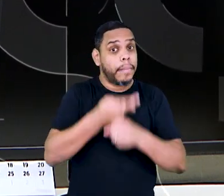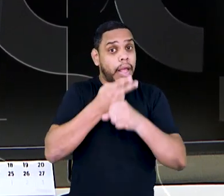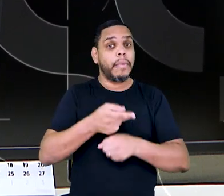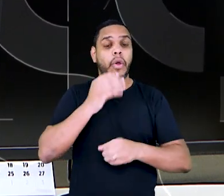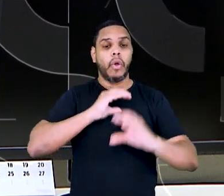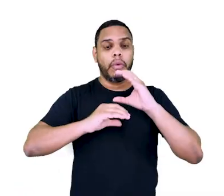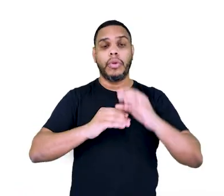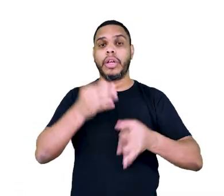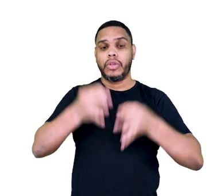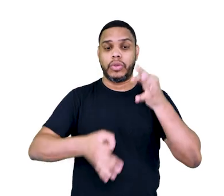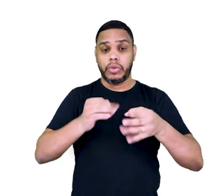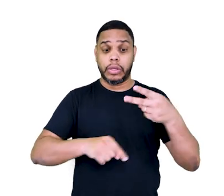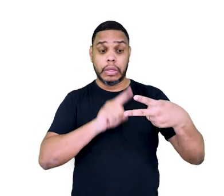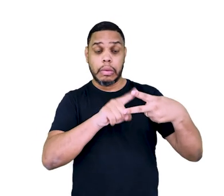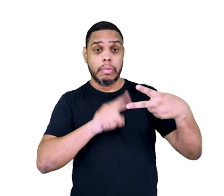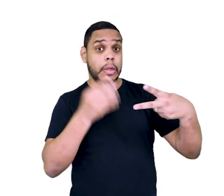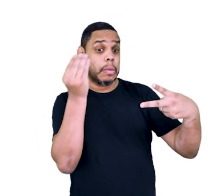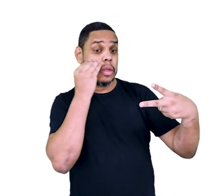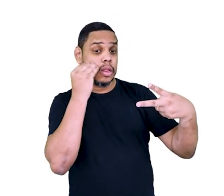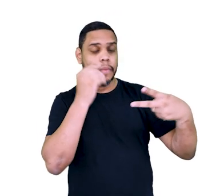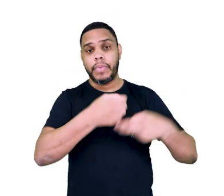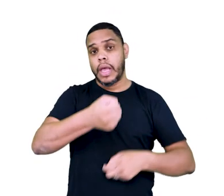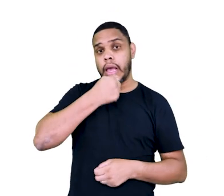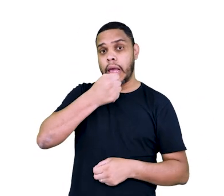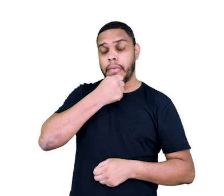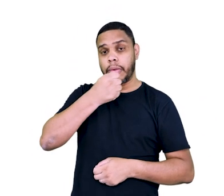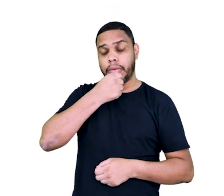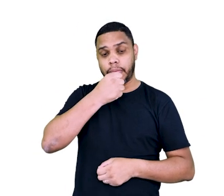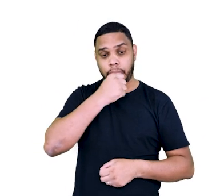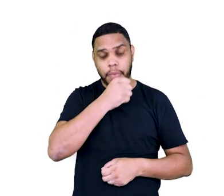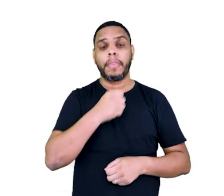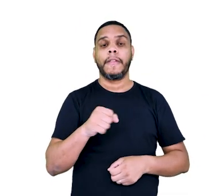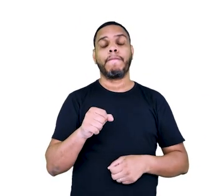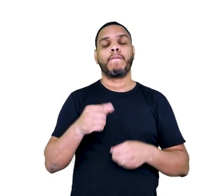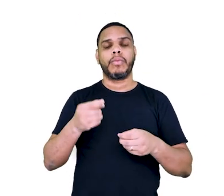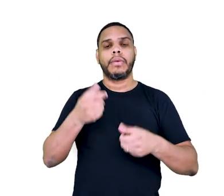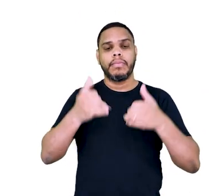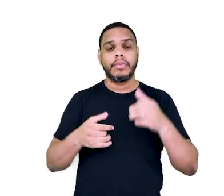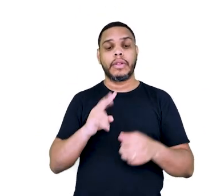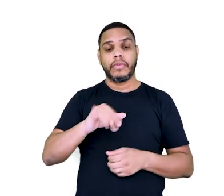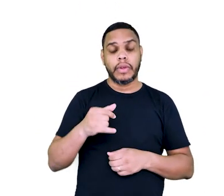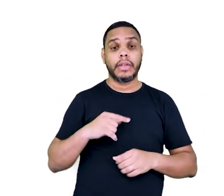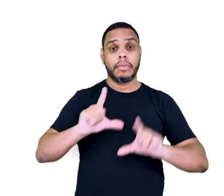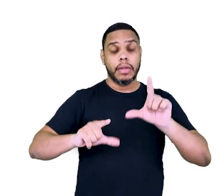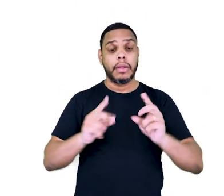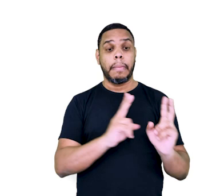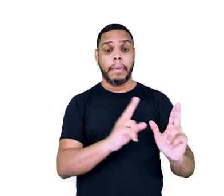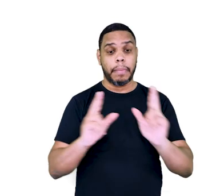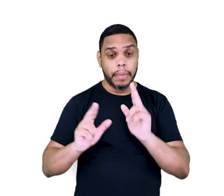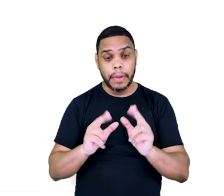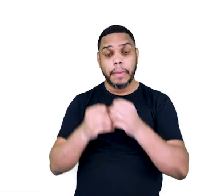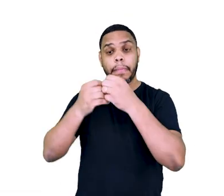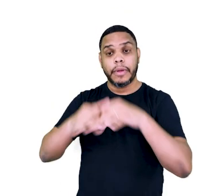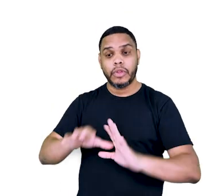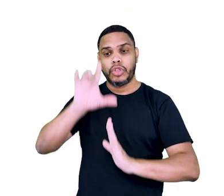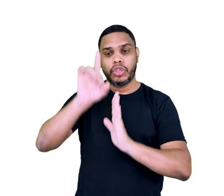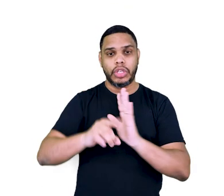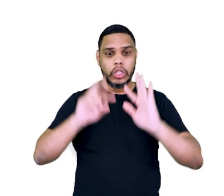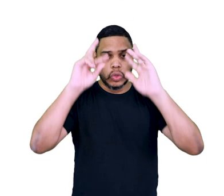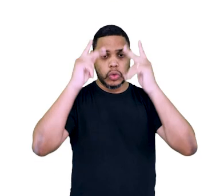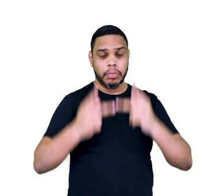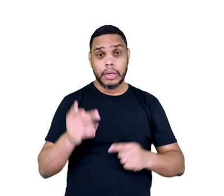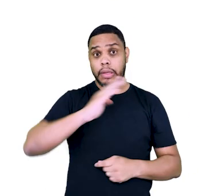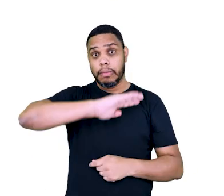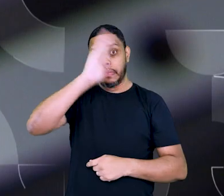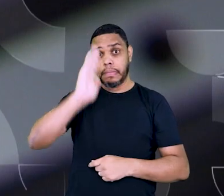2 categorias. Em reportagem escrita, o tribunal concorre com a série Violação de Direitos Humanos e o Brasil no